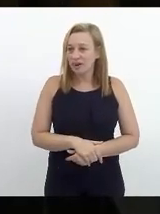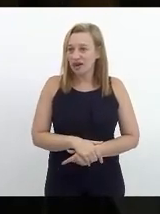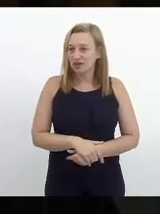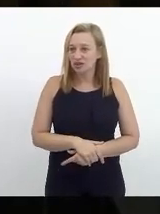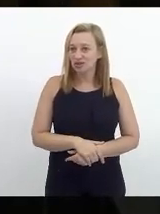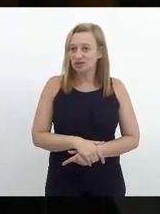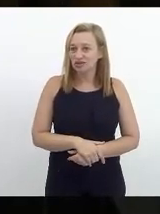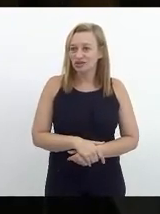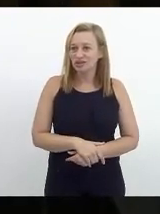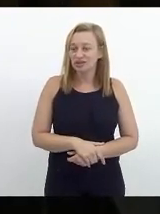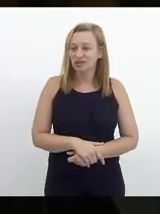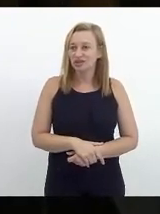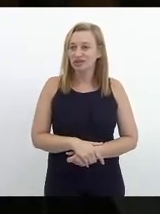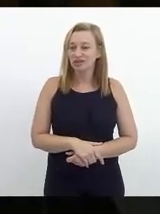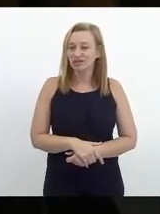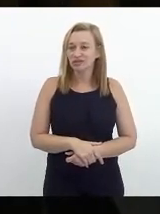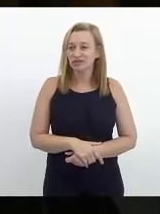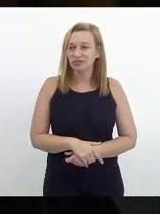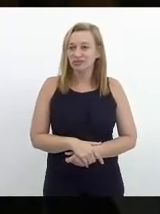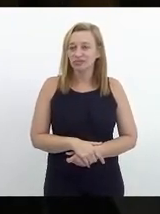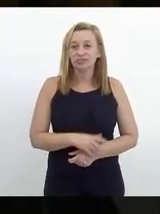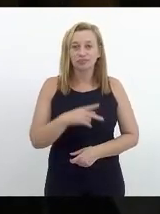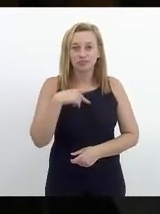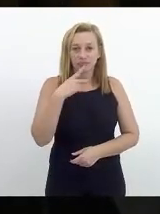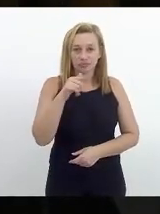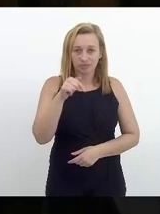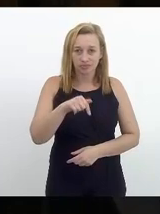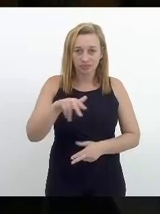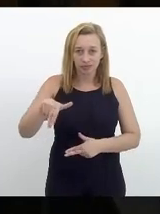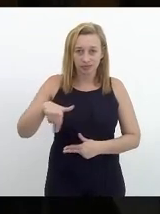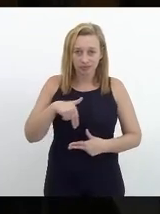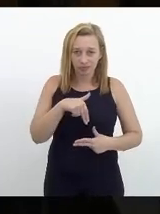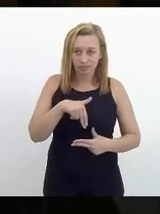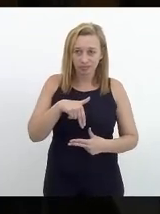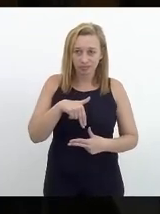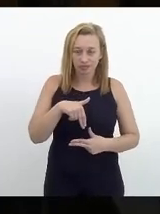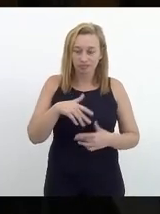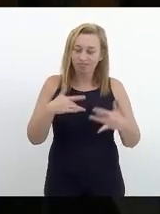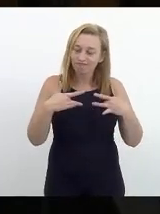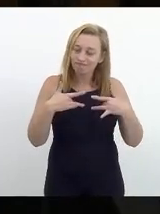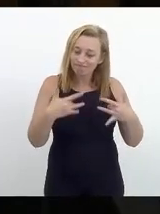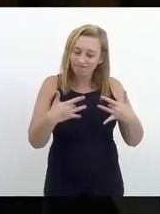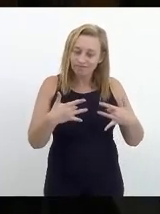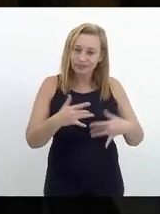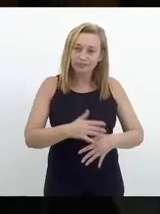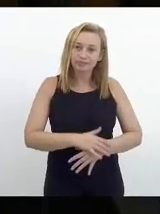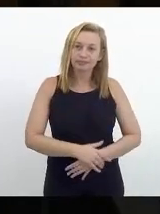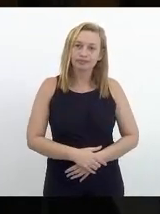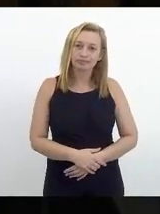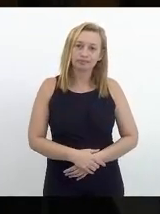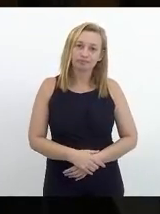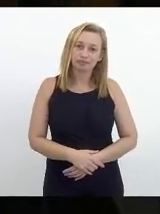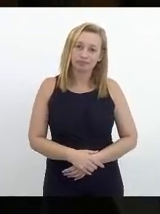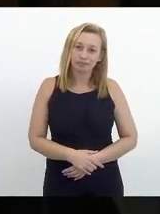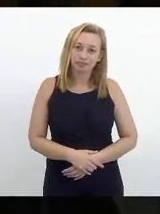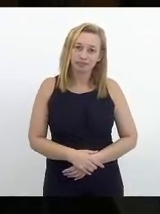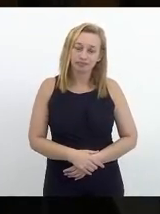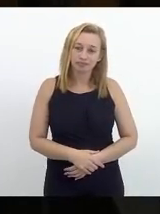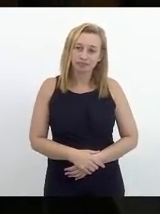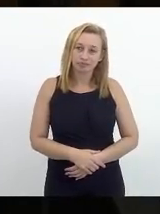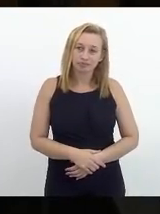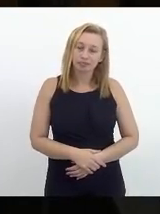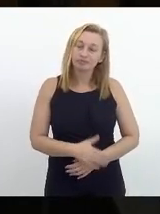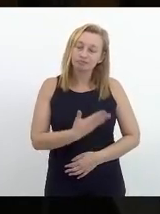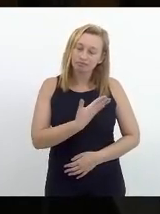porém, transmitir aqui da tribuna a minha solidariedade ao